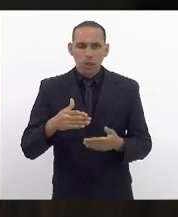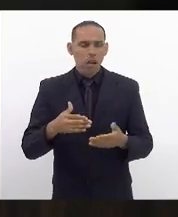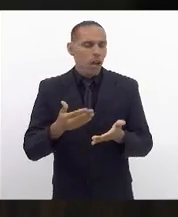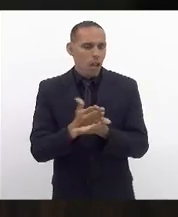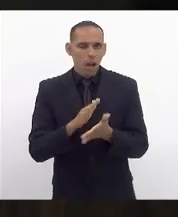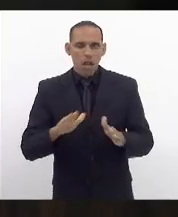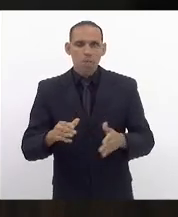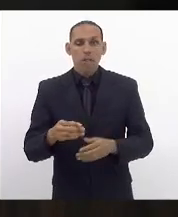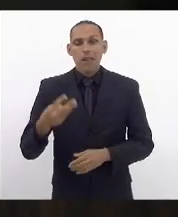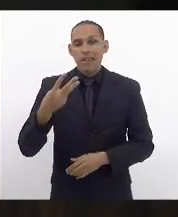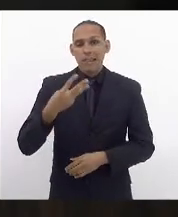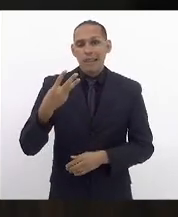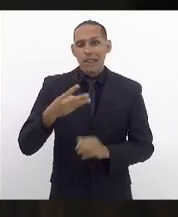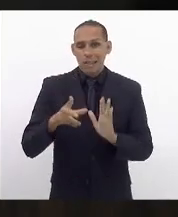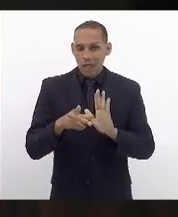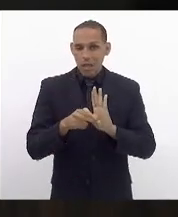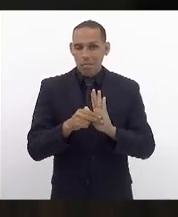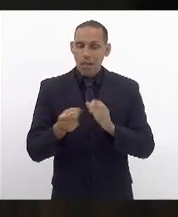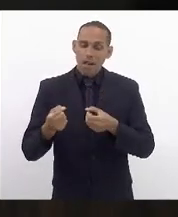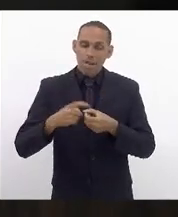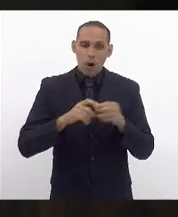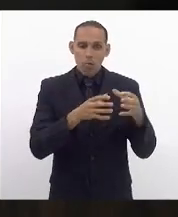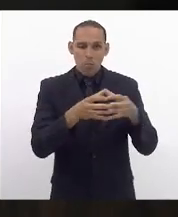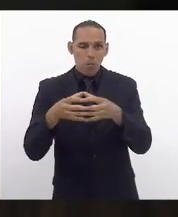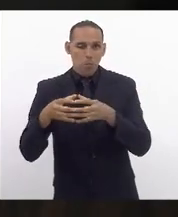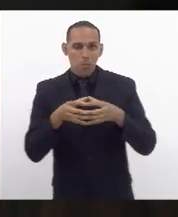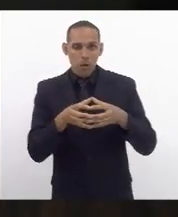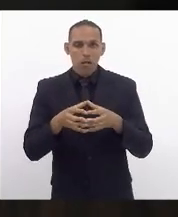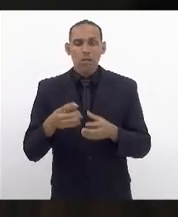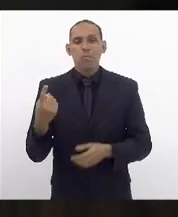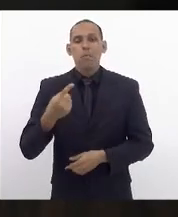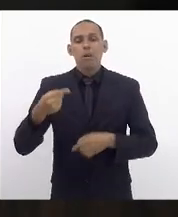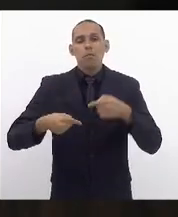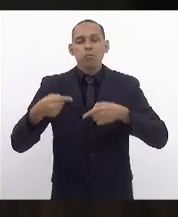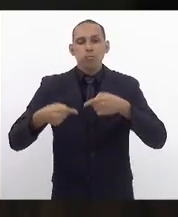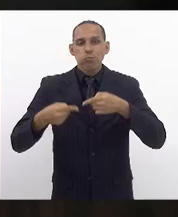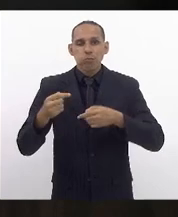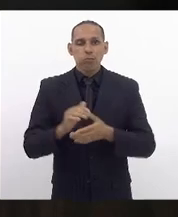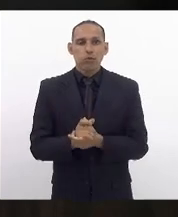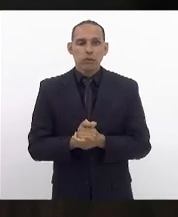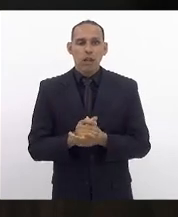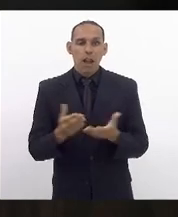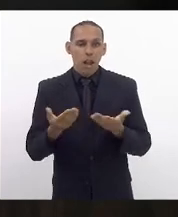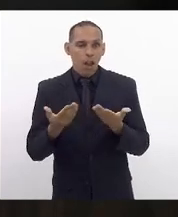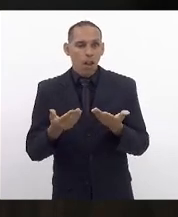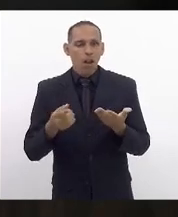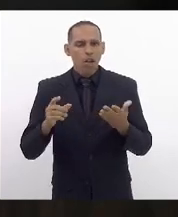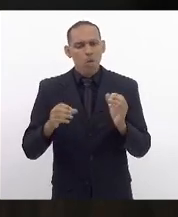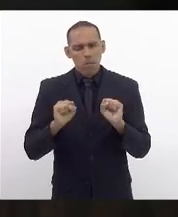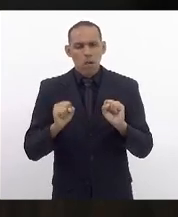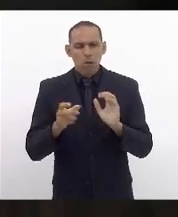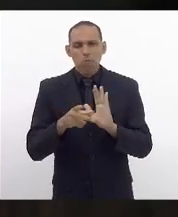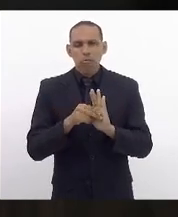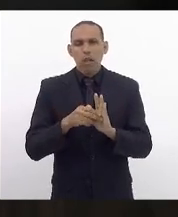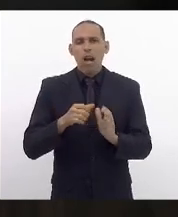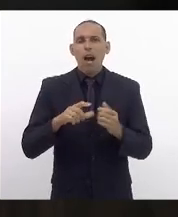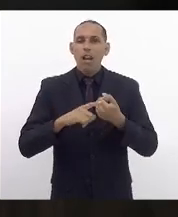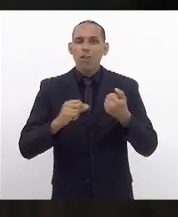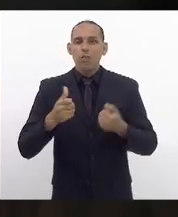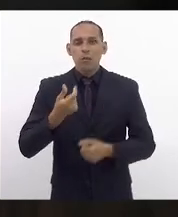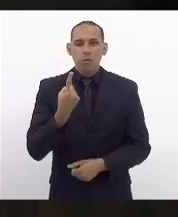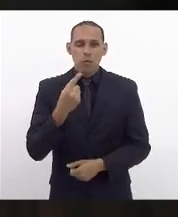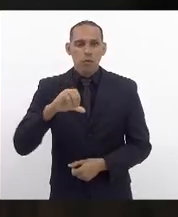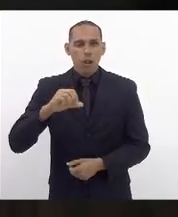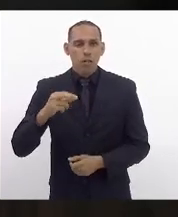proposta recebeu 3 emendas e retorna às comissões. Primeira discussão, sujeita às disposições especiais de acordo com o artigo 192 do